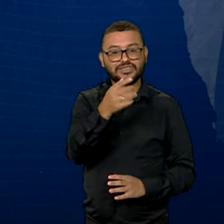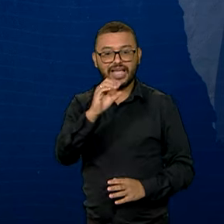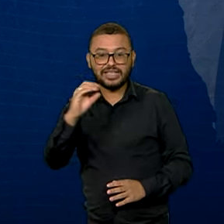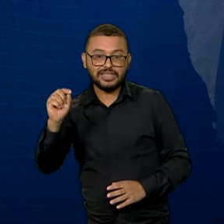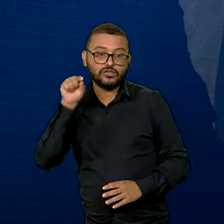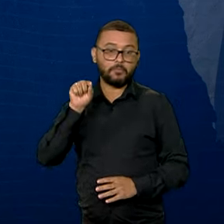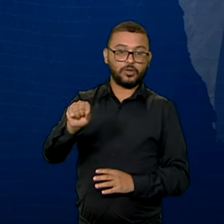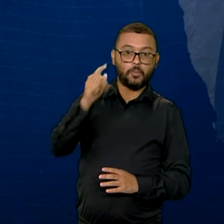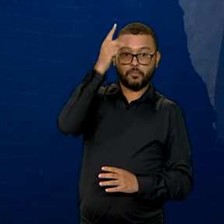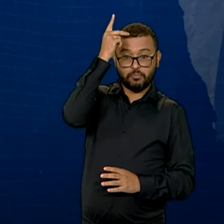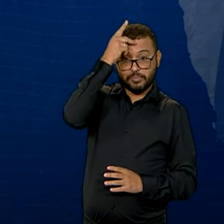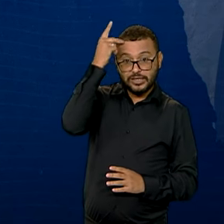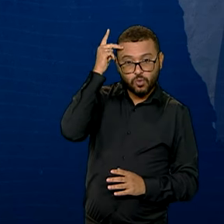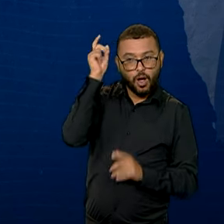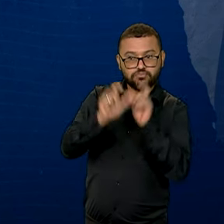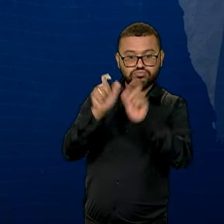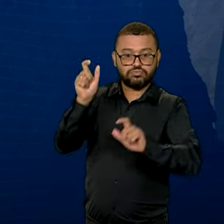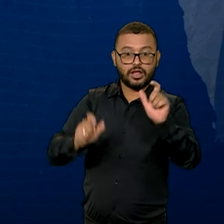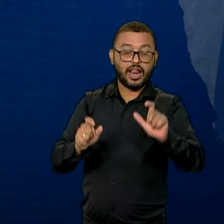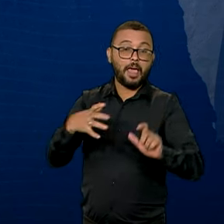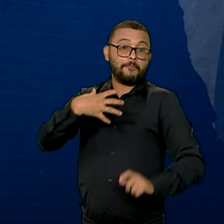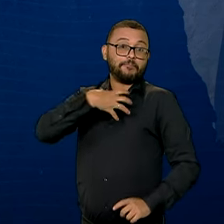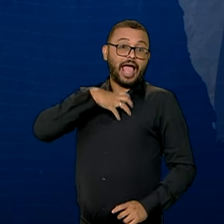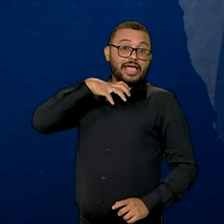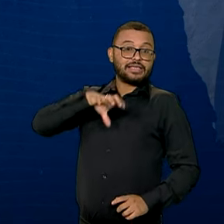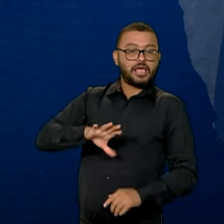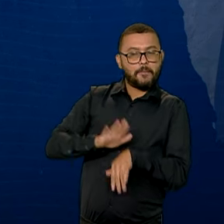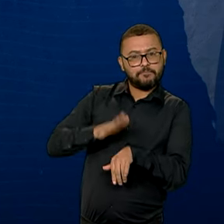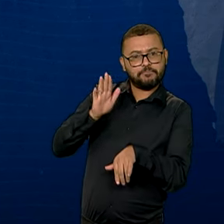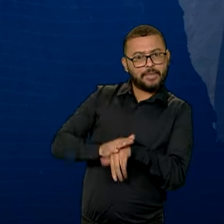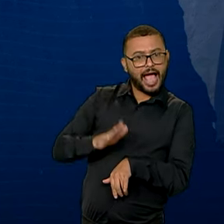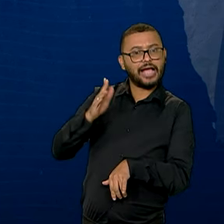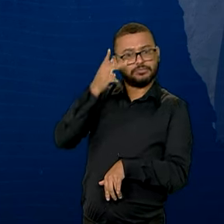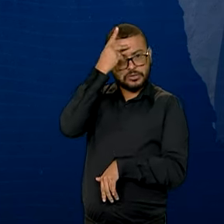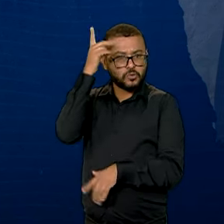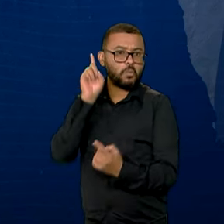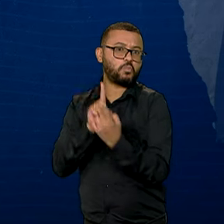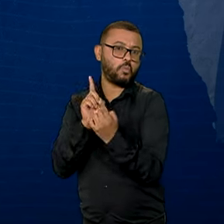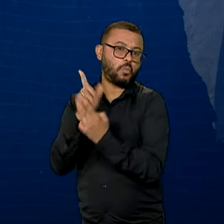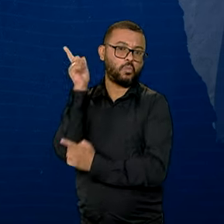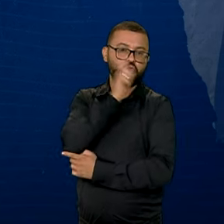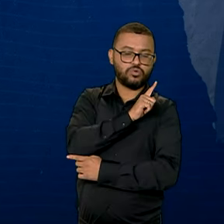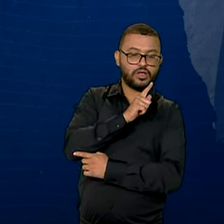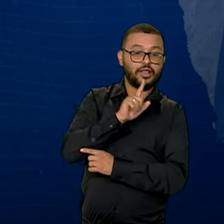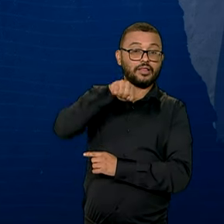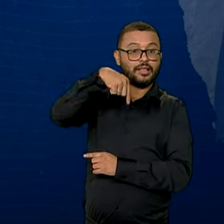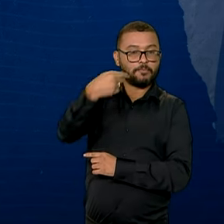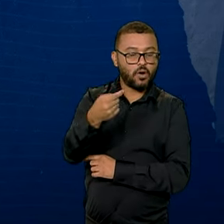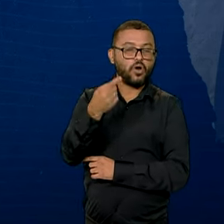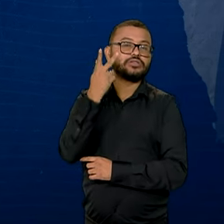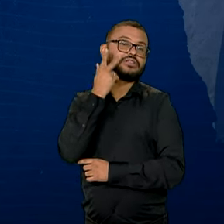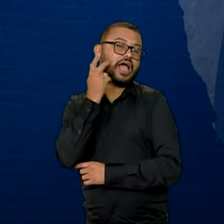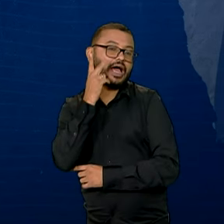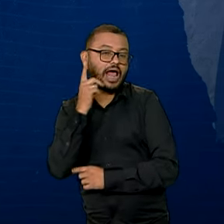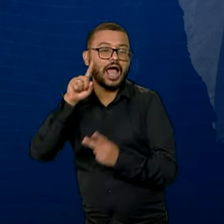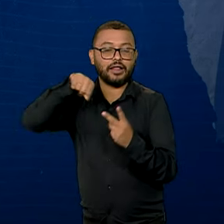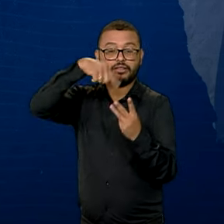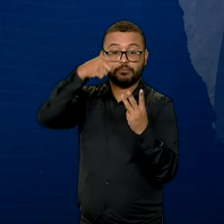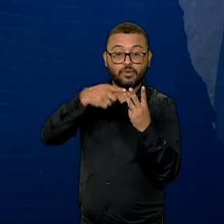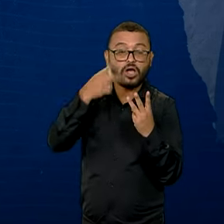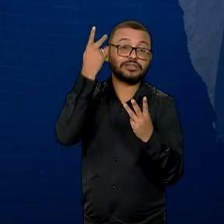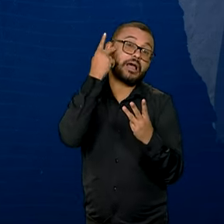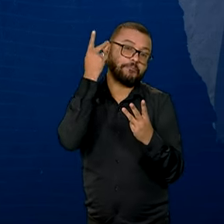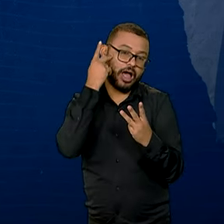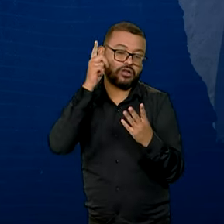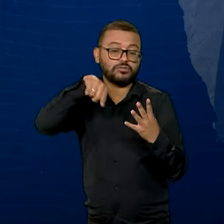1.700.000 pessoas. A Bahia é o estado com maior número de atendidos, seguido do Ceará, São Paulo e